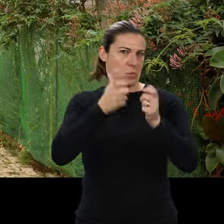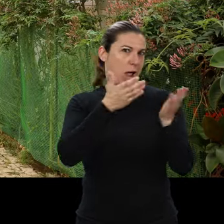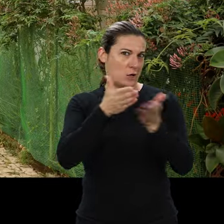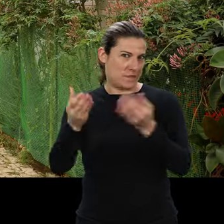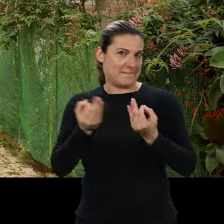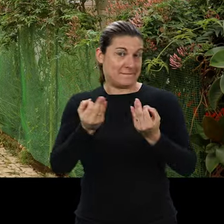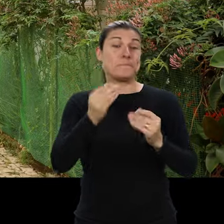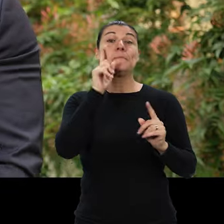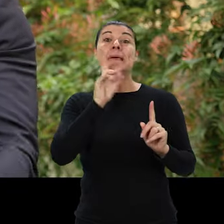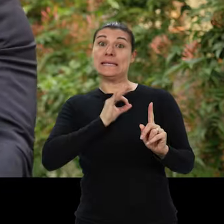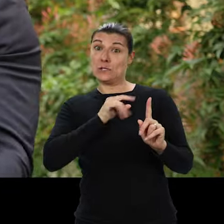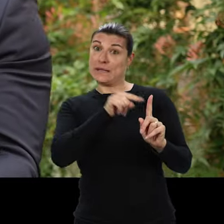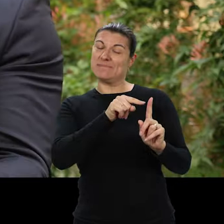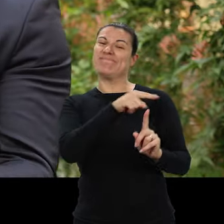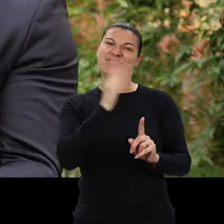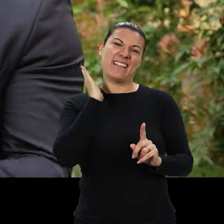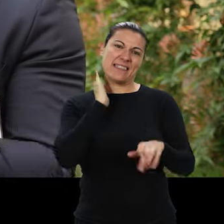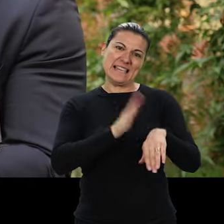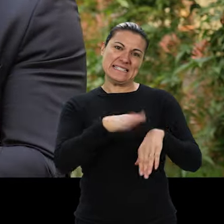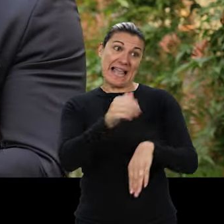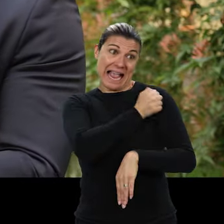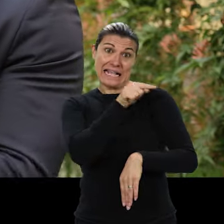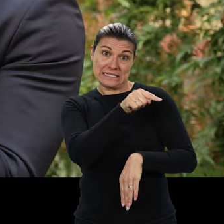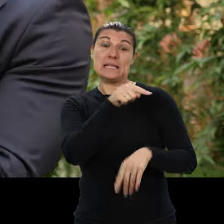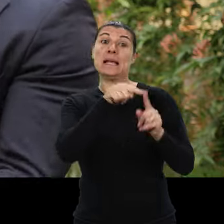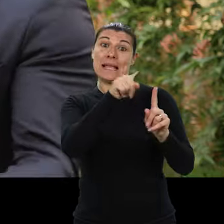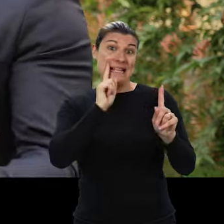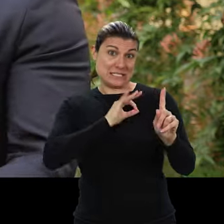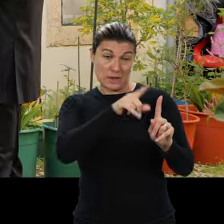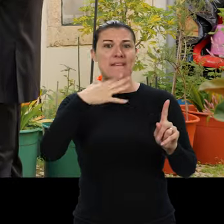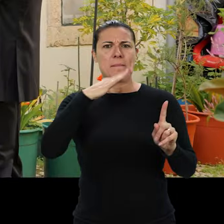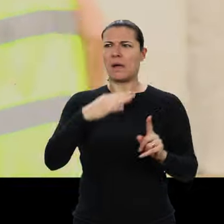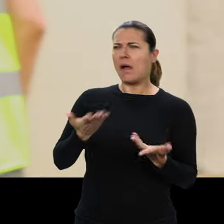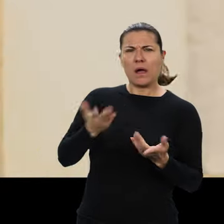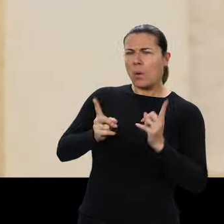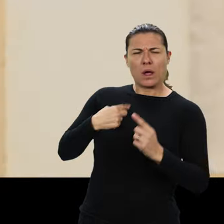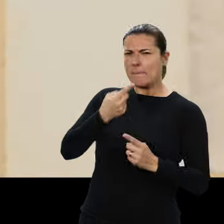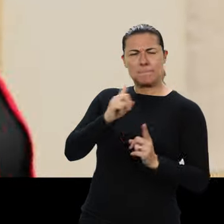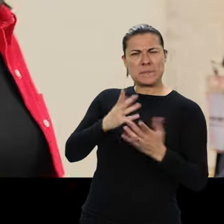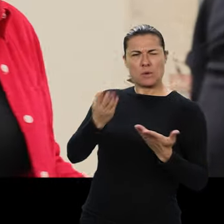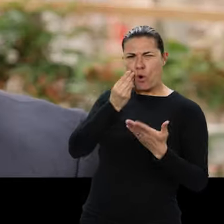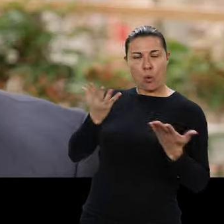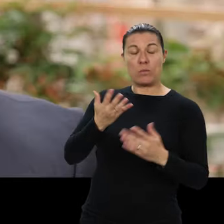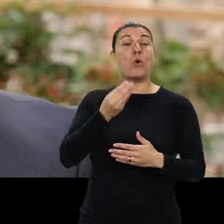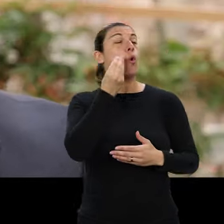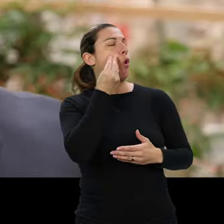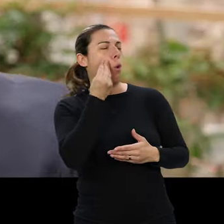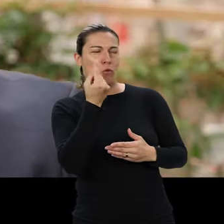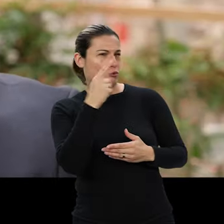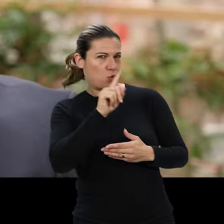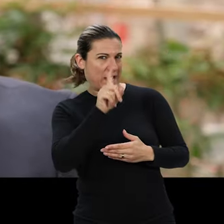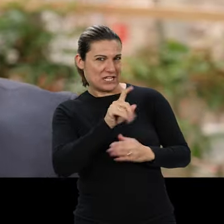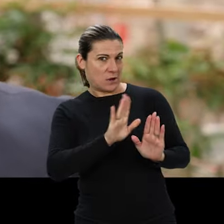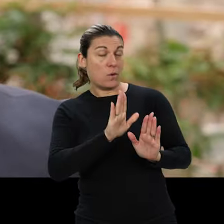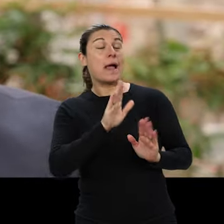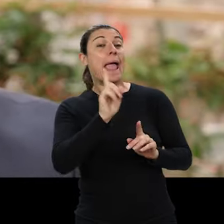a gente. A senhora vai a ter de sair desta casa. A senhora e a sua família. O quê? Claro. Não estou a perceber. Como assim? Não, a questão não é